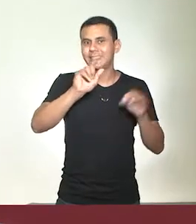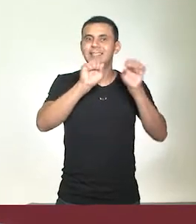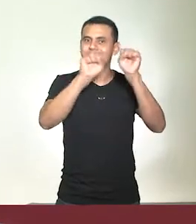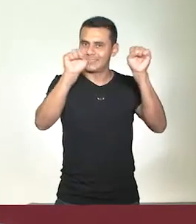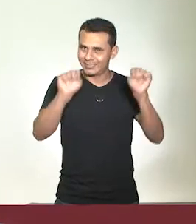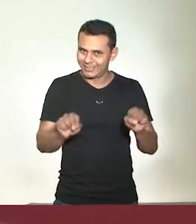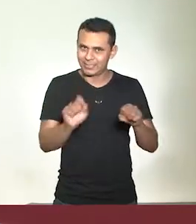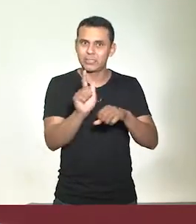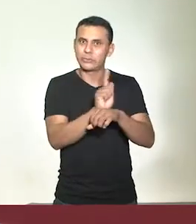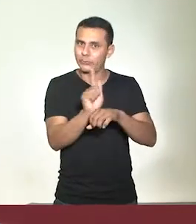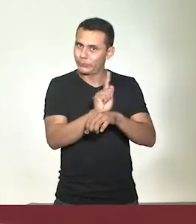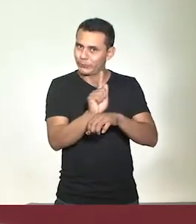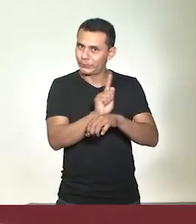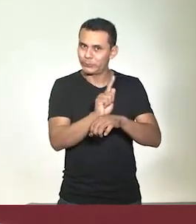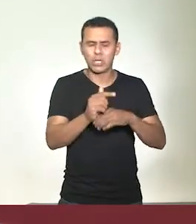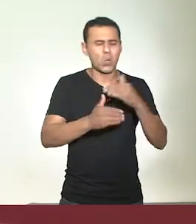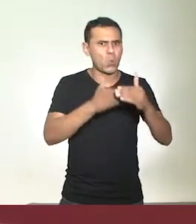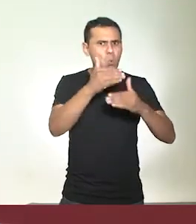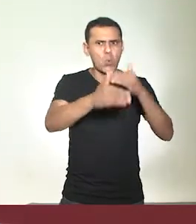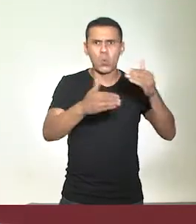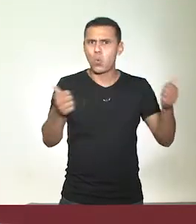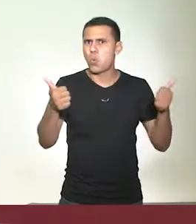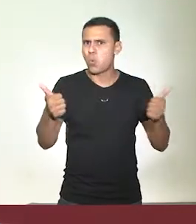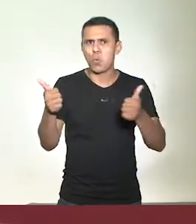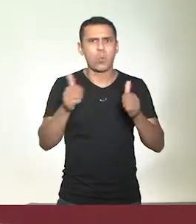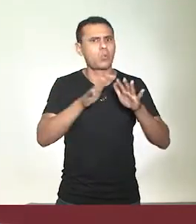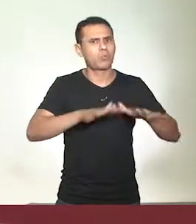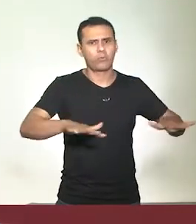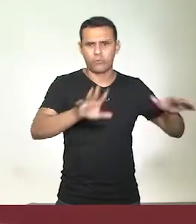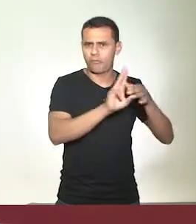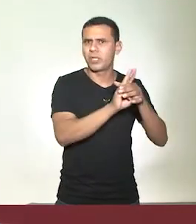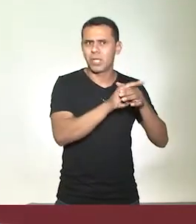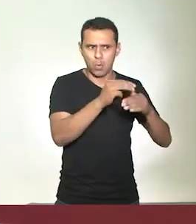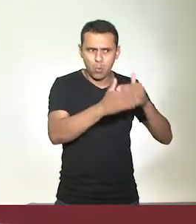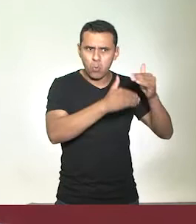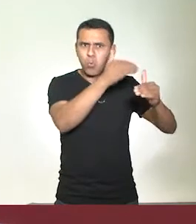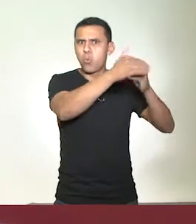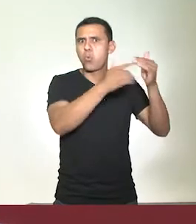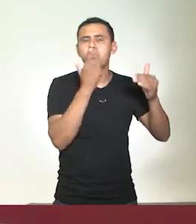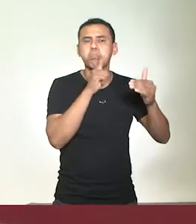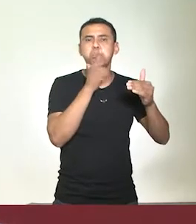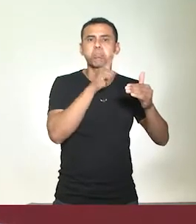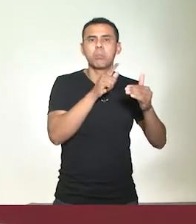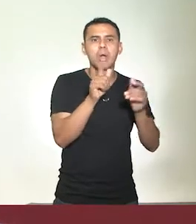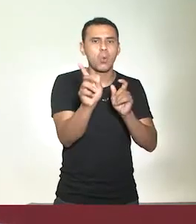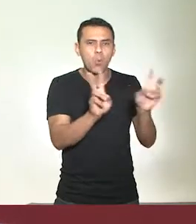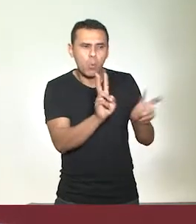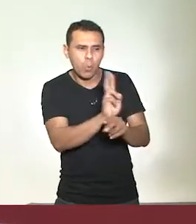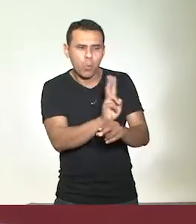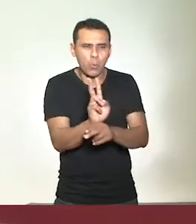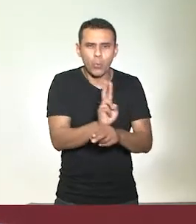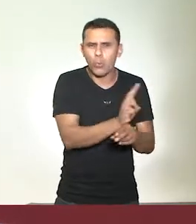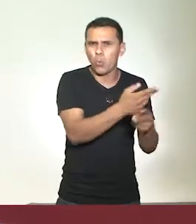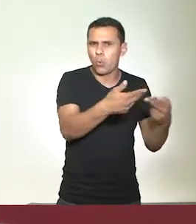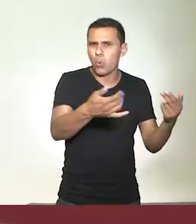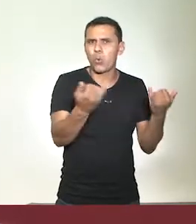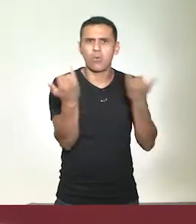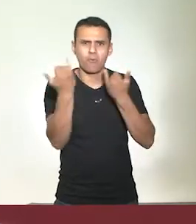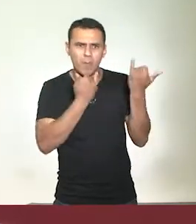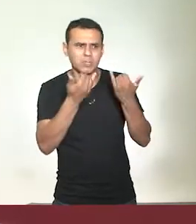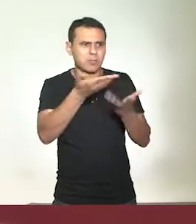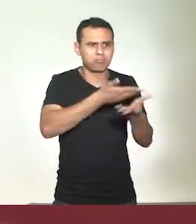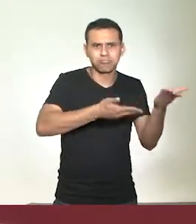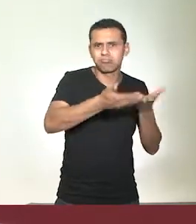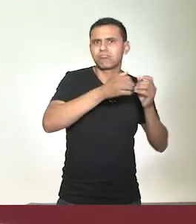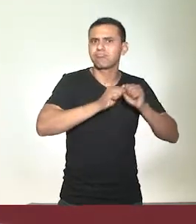de informação gerencial isso tá trazendo uma revolução geral na Universidade do ponto de vista do controle dados da